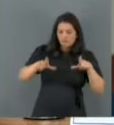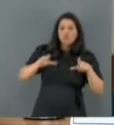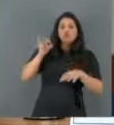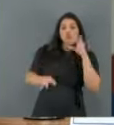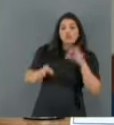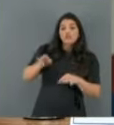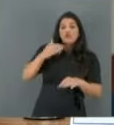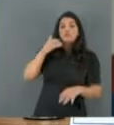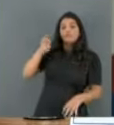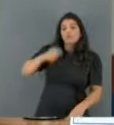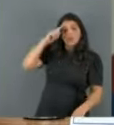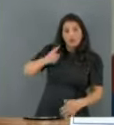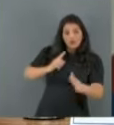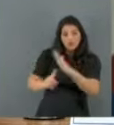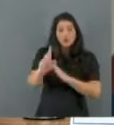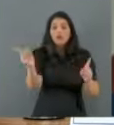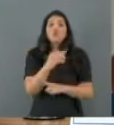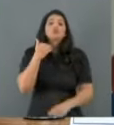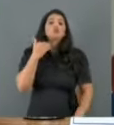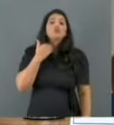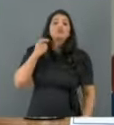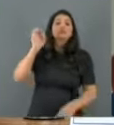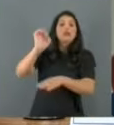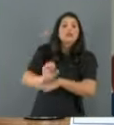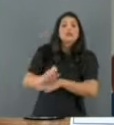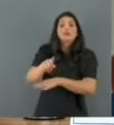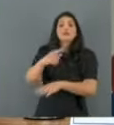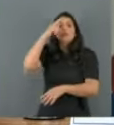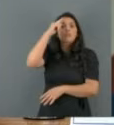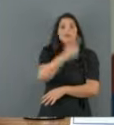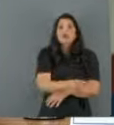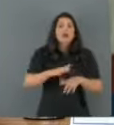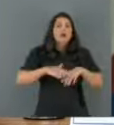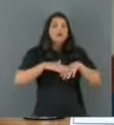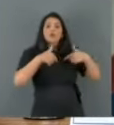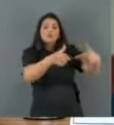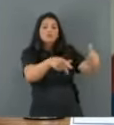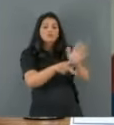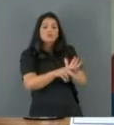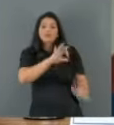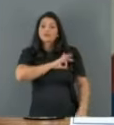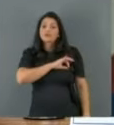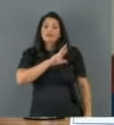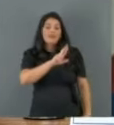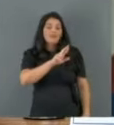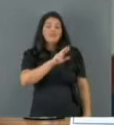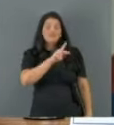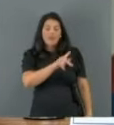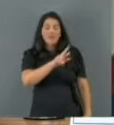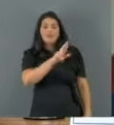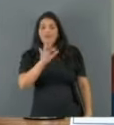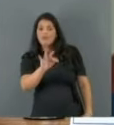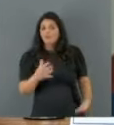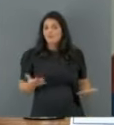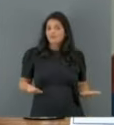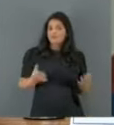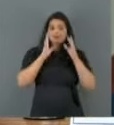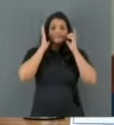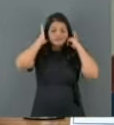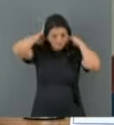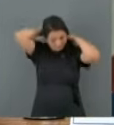Aliás, o que é pior, alguns juízes estaduais estão determinando a atuação da Polícia Rodoviária Federal